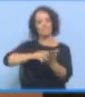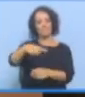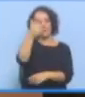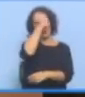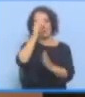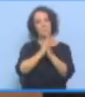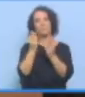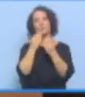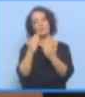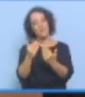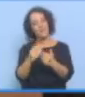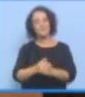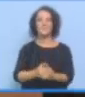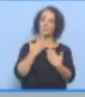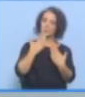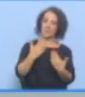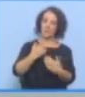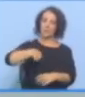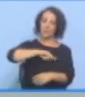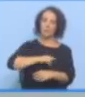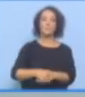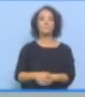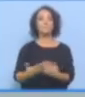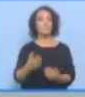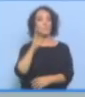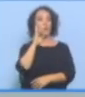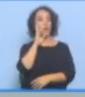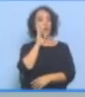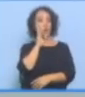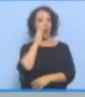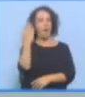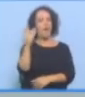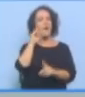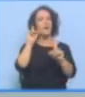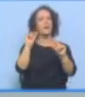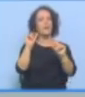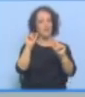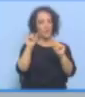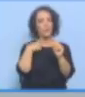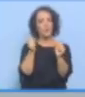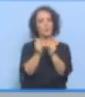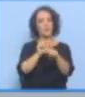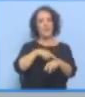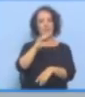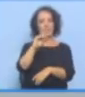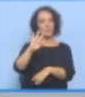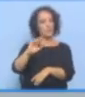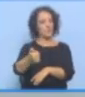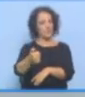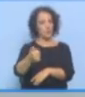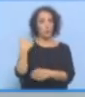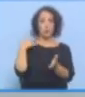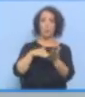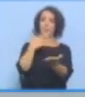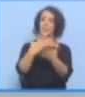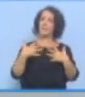domingo. Muito obrigado. Obrigado. Boa tarde. Mais logo, siga-nos na rádio, onde lhe fazemos companhia pelas 22h45, de segunda